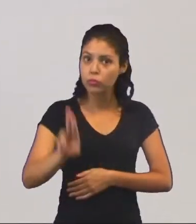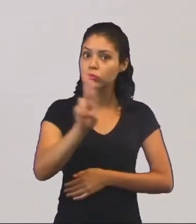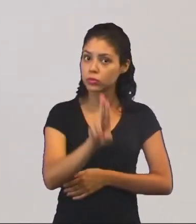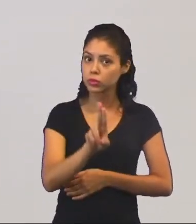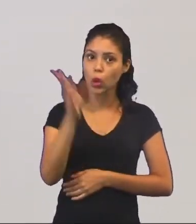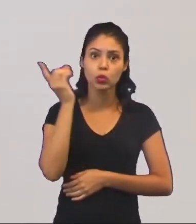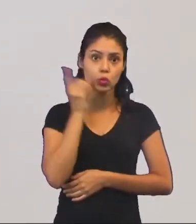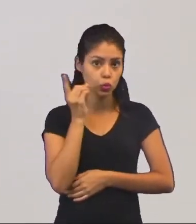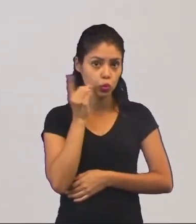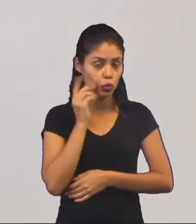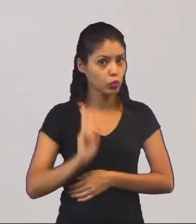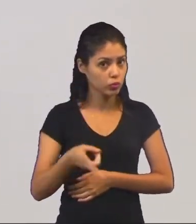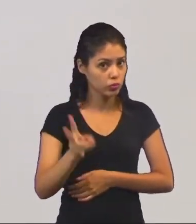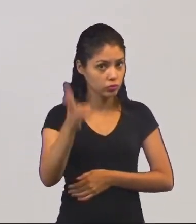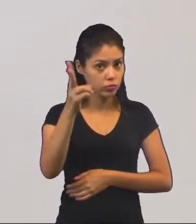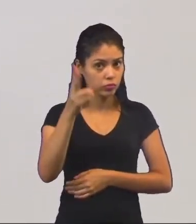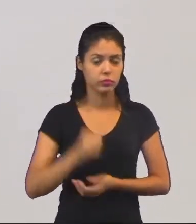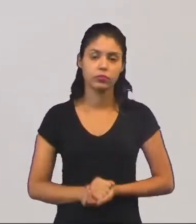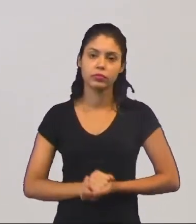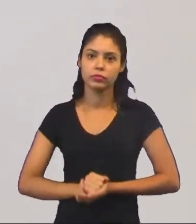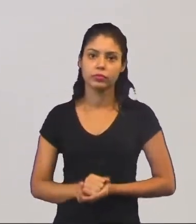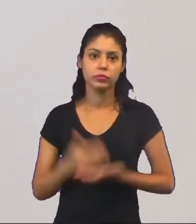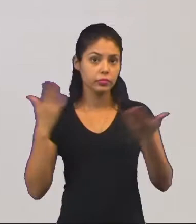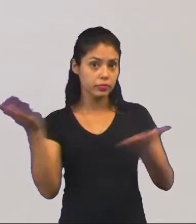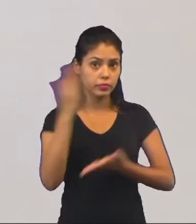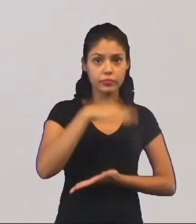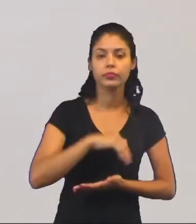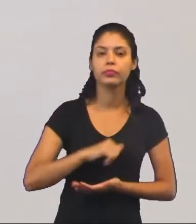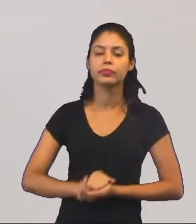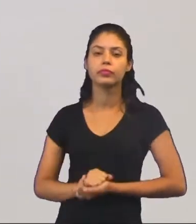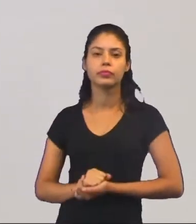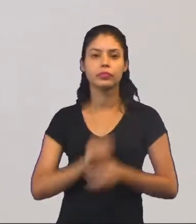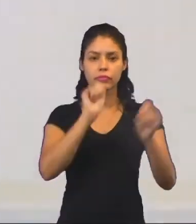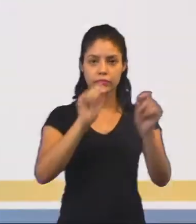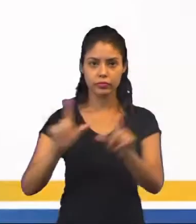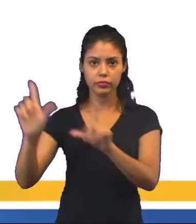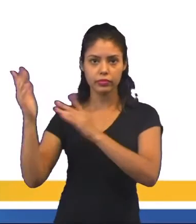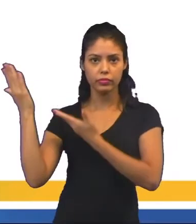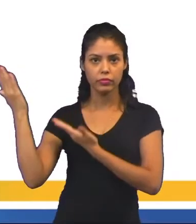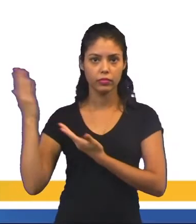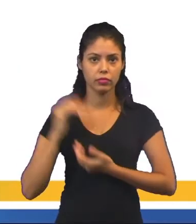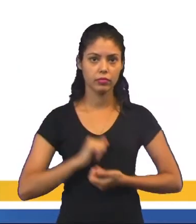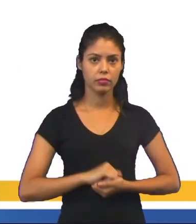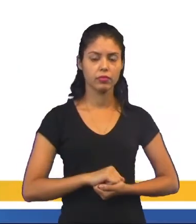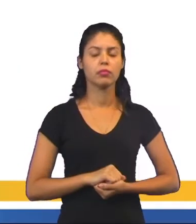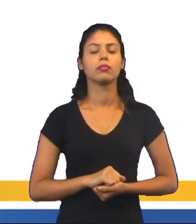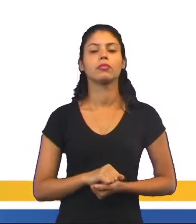usado diariamente. Então vamos lá, vamos aos slides.